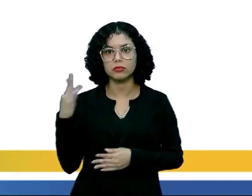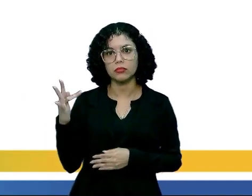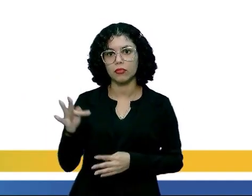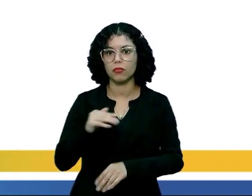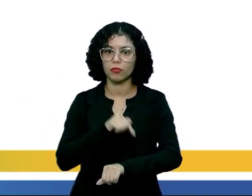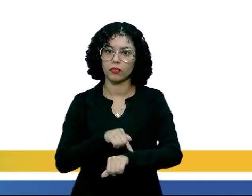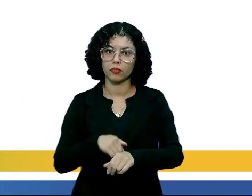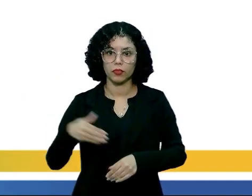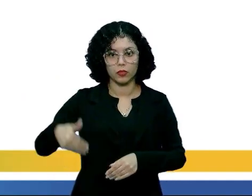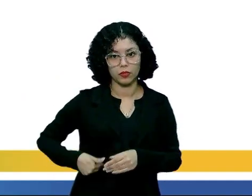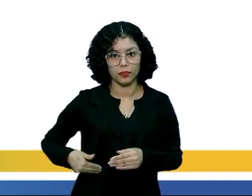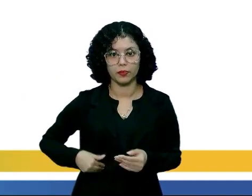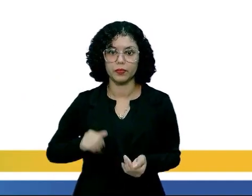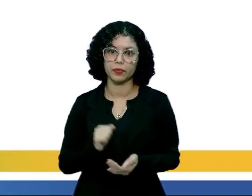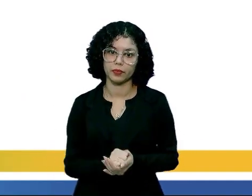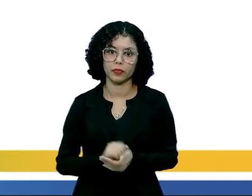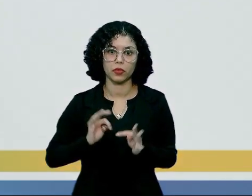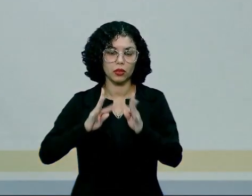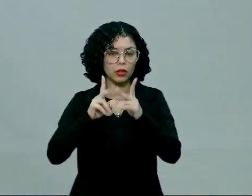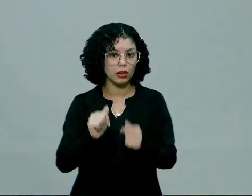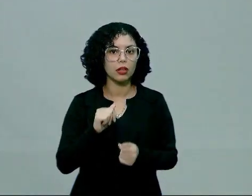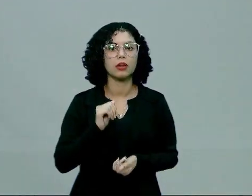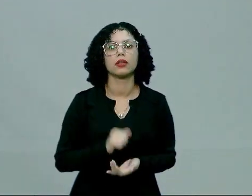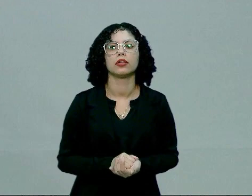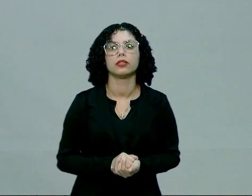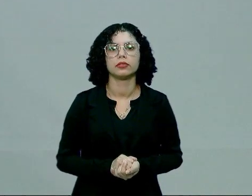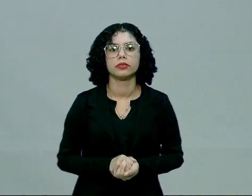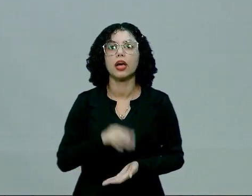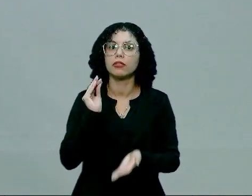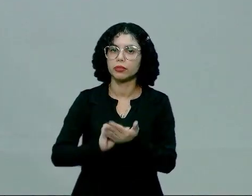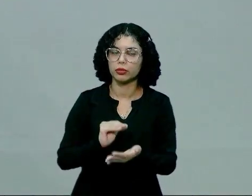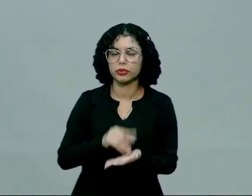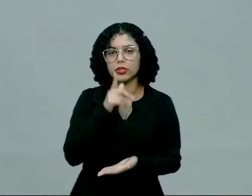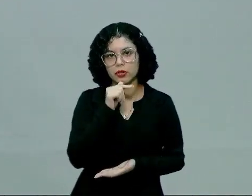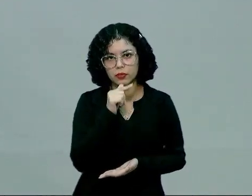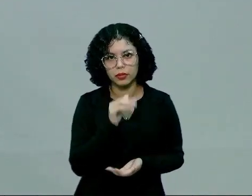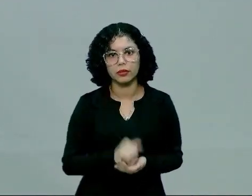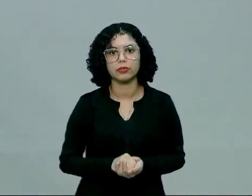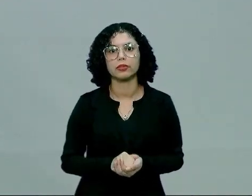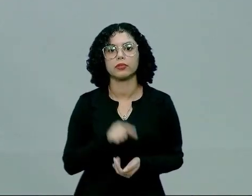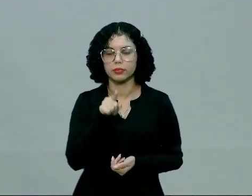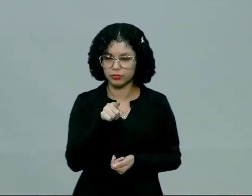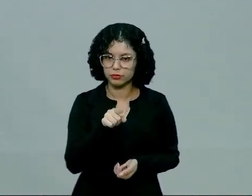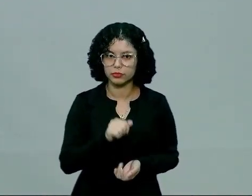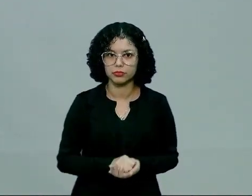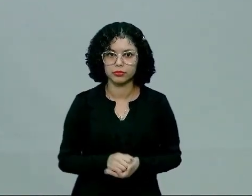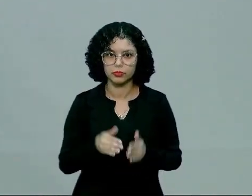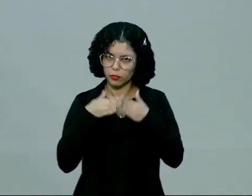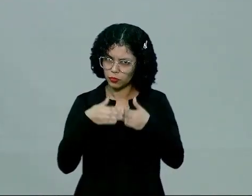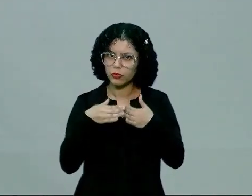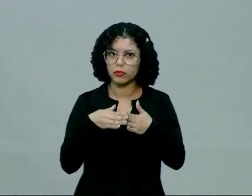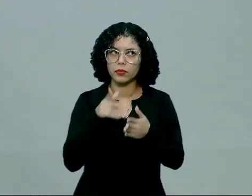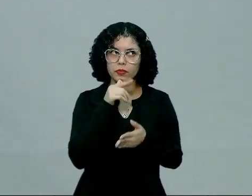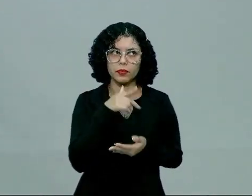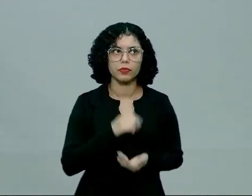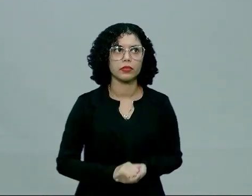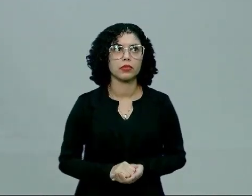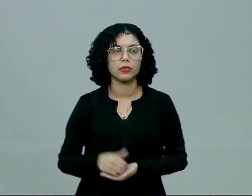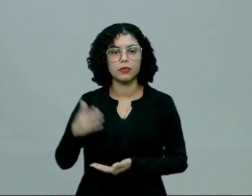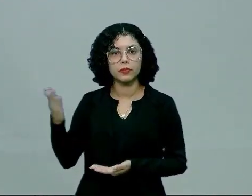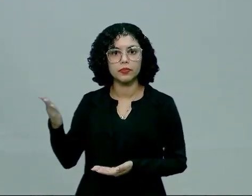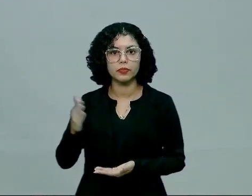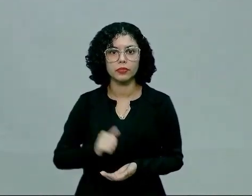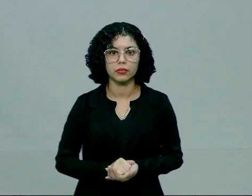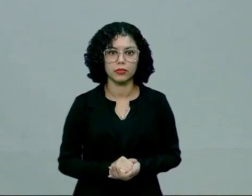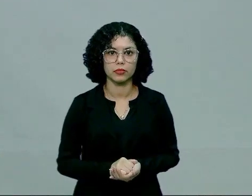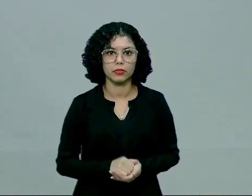articulações fome prisão de Vento metabolismo lento é falta de água então beba água please por favor beba água